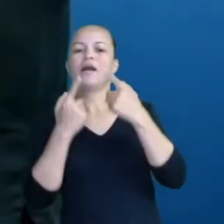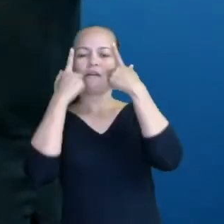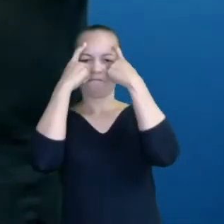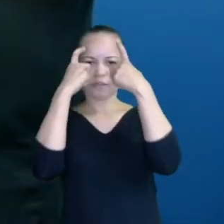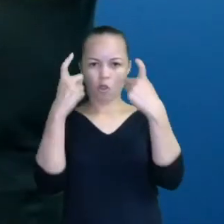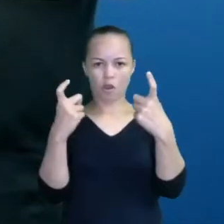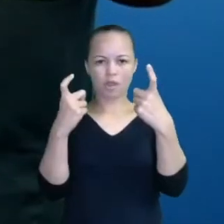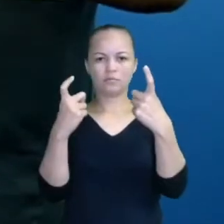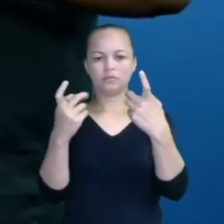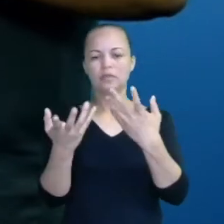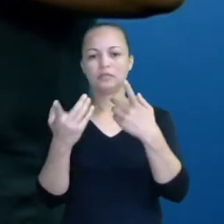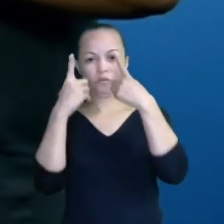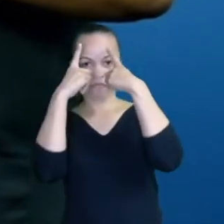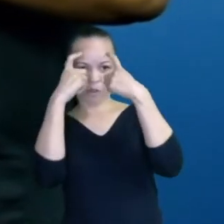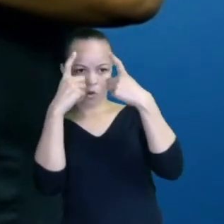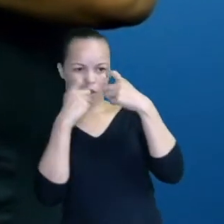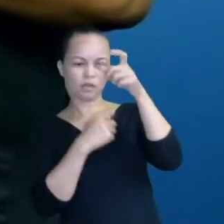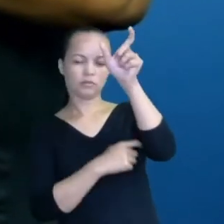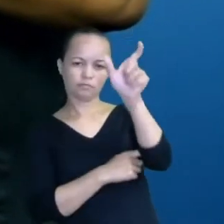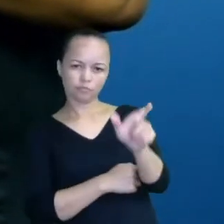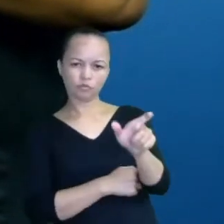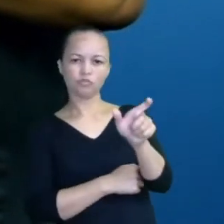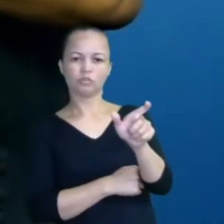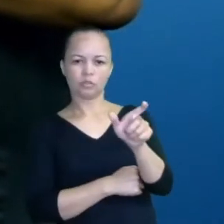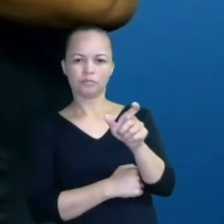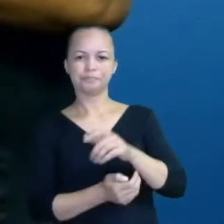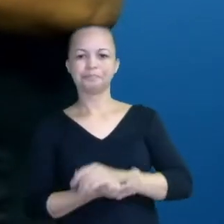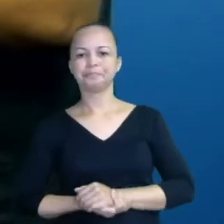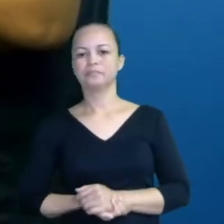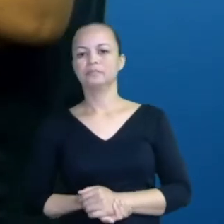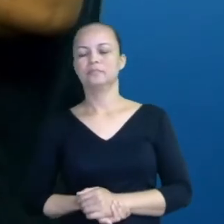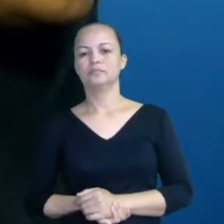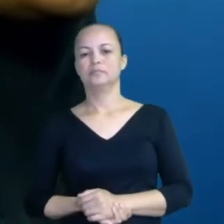A violência é o sujeito.